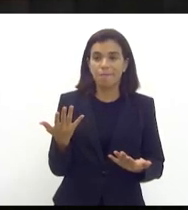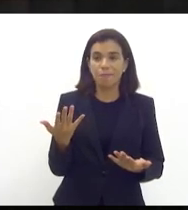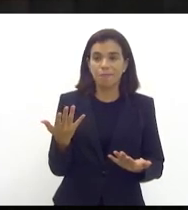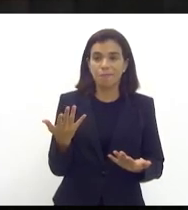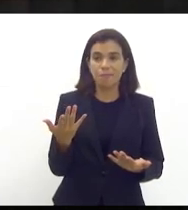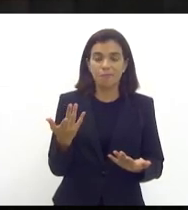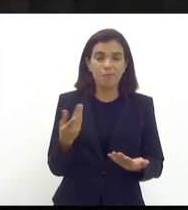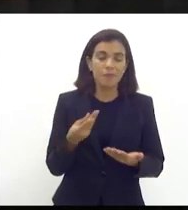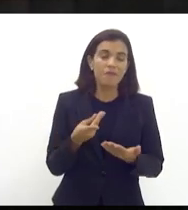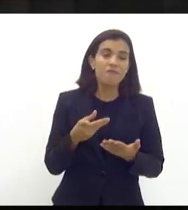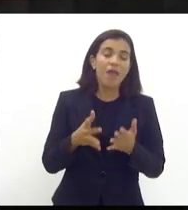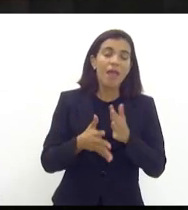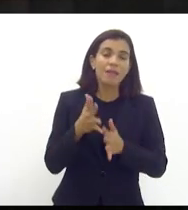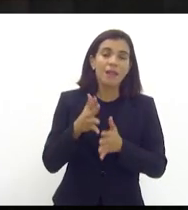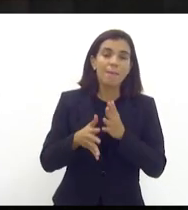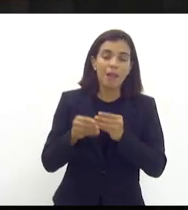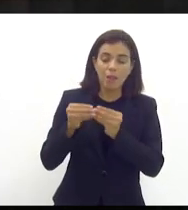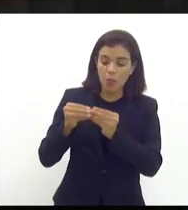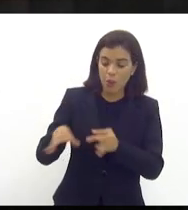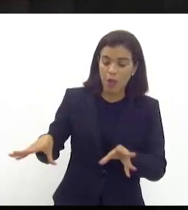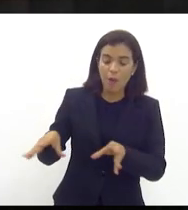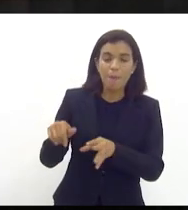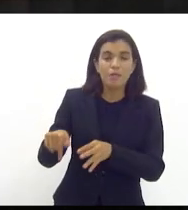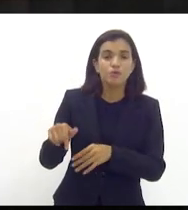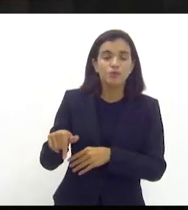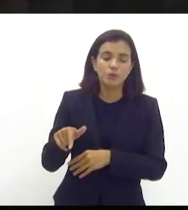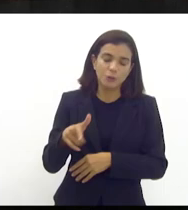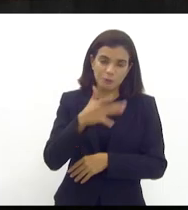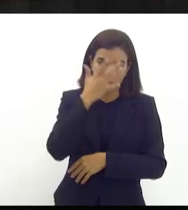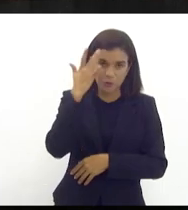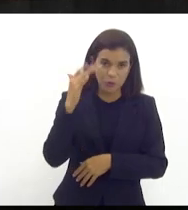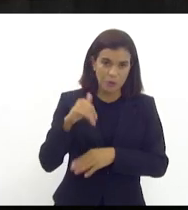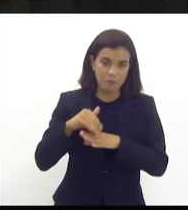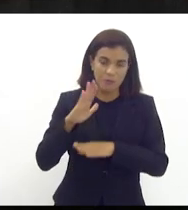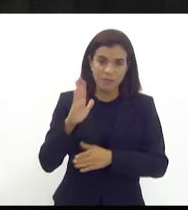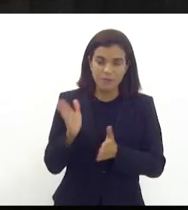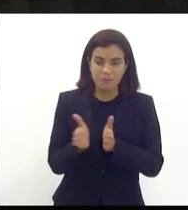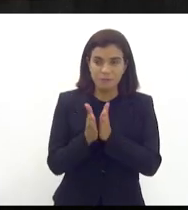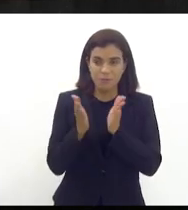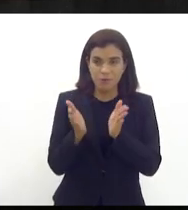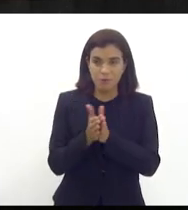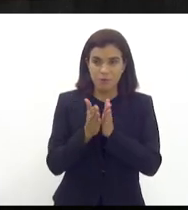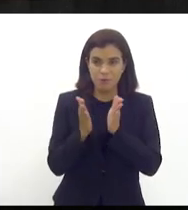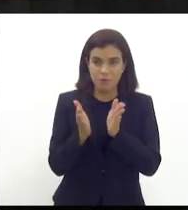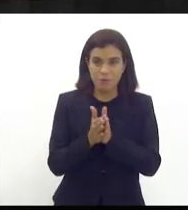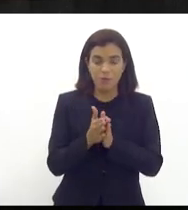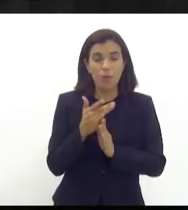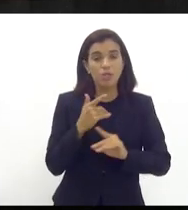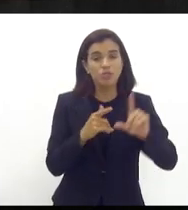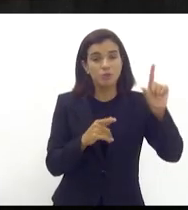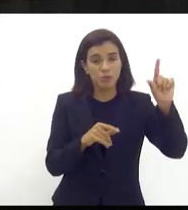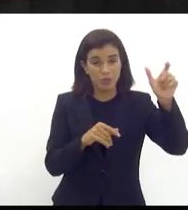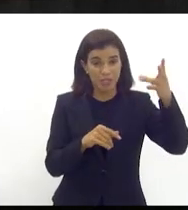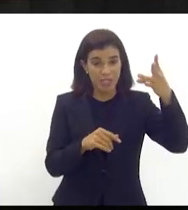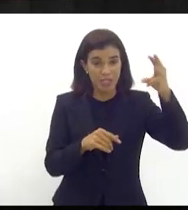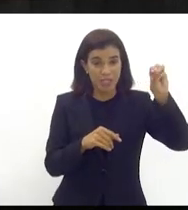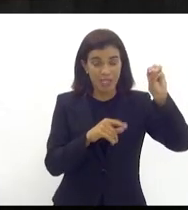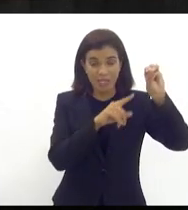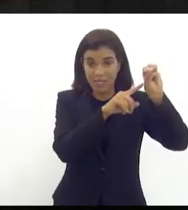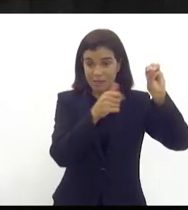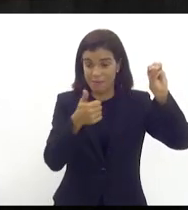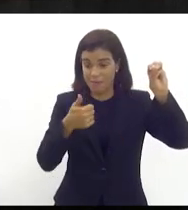no gasto dos mais pobres. Quando reduziu a alíquota de 30 para 18 em